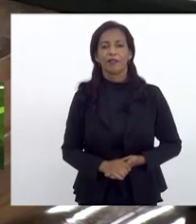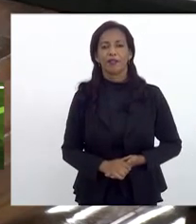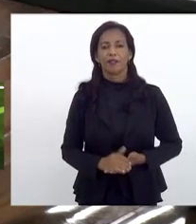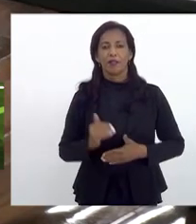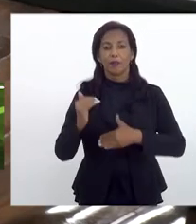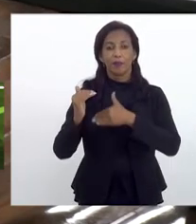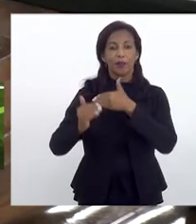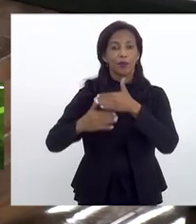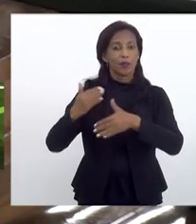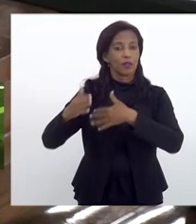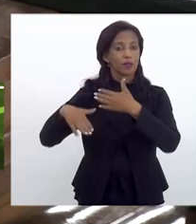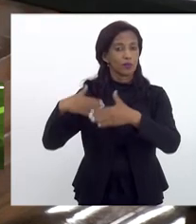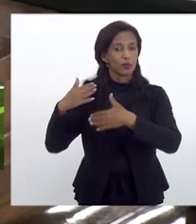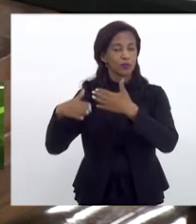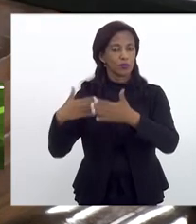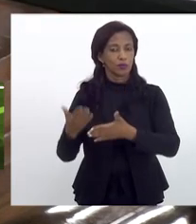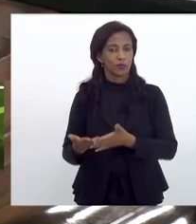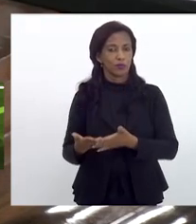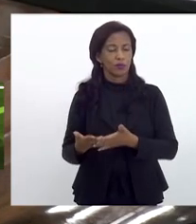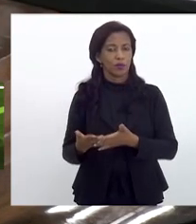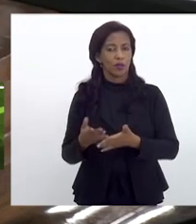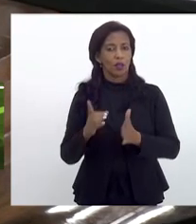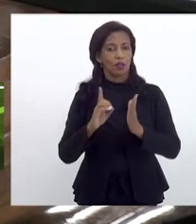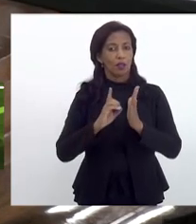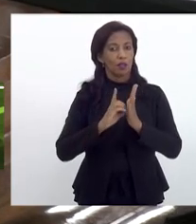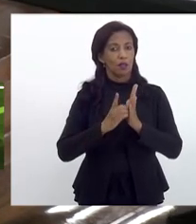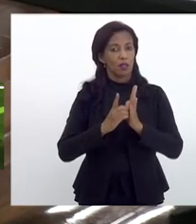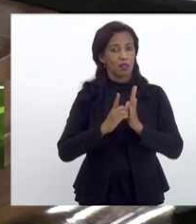progressões Do Detran